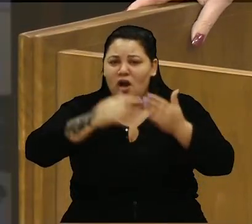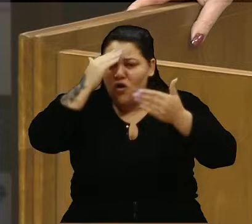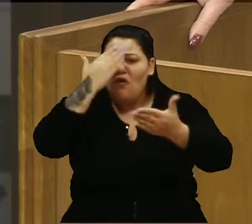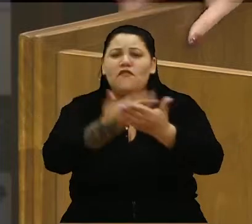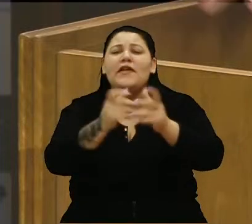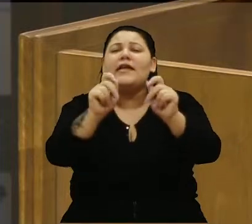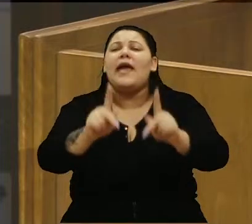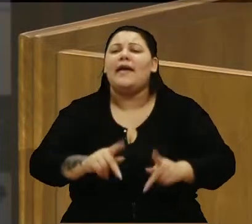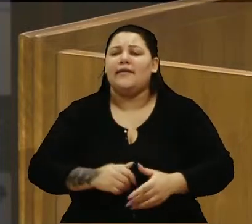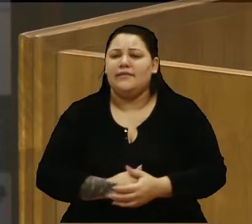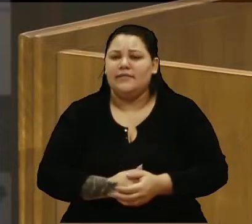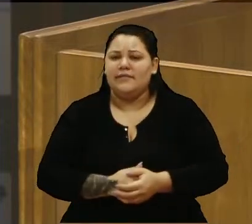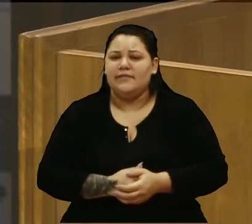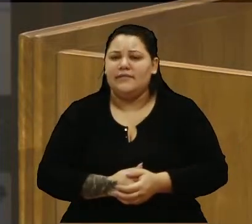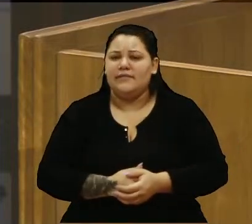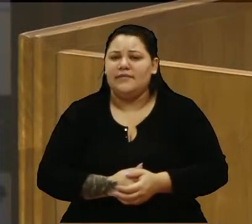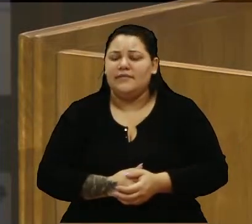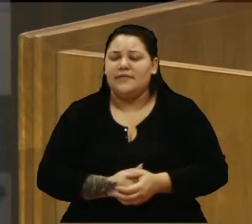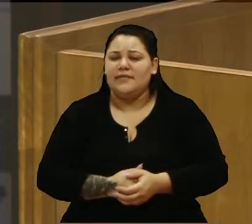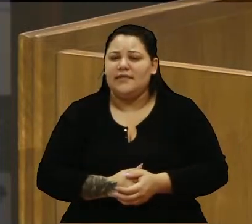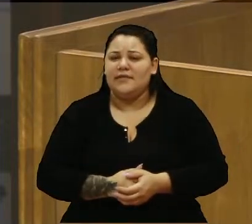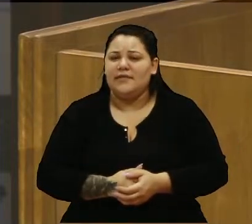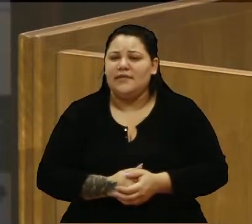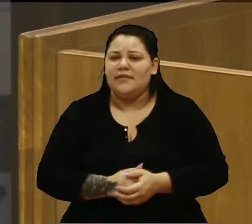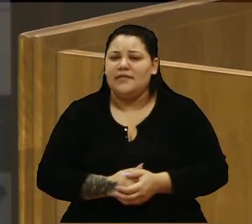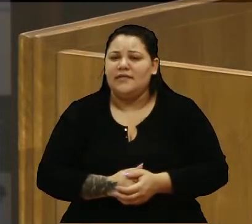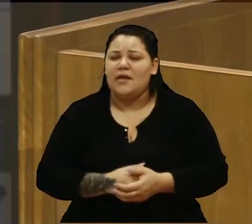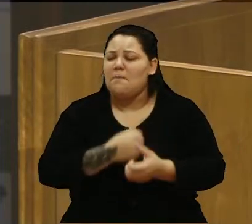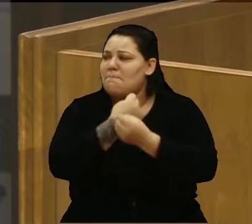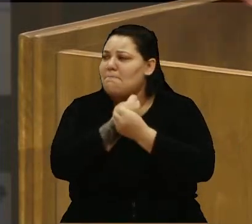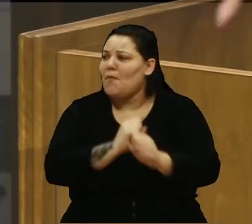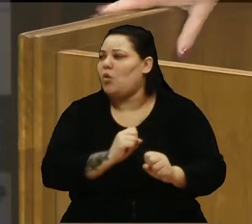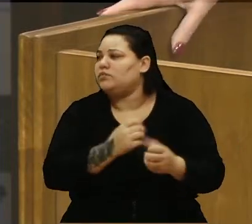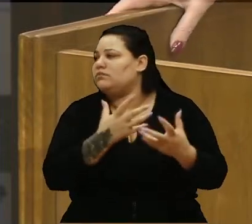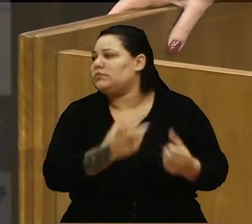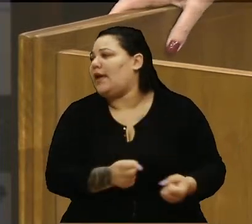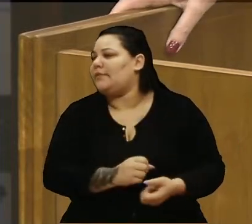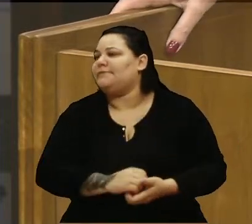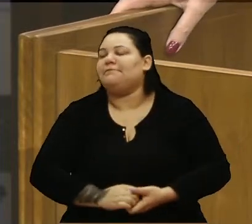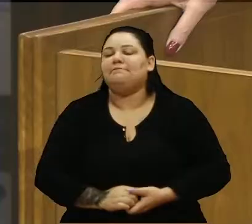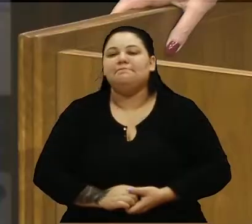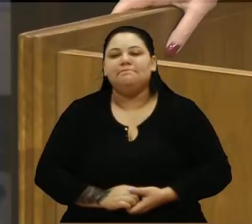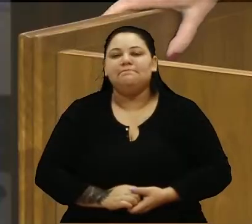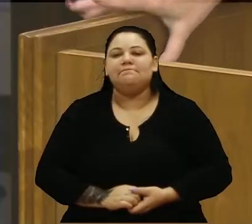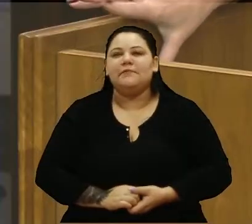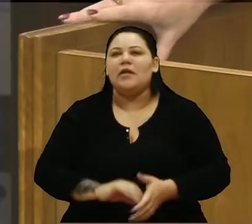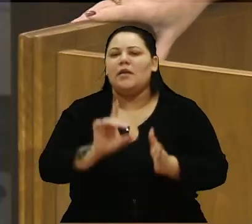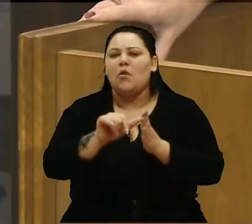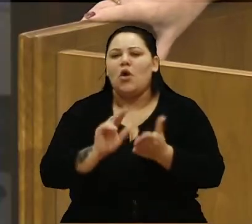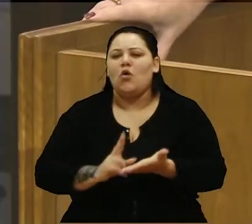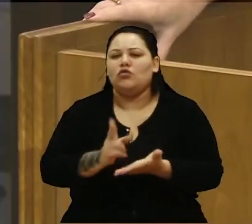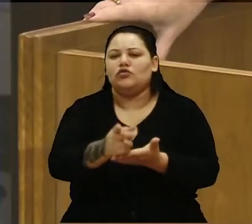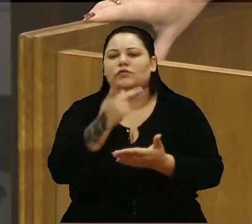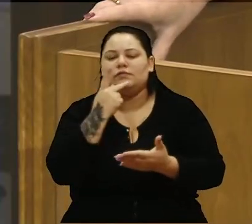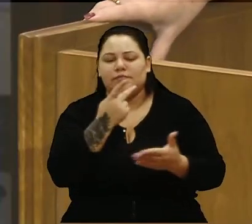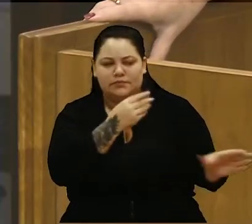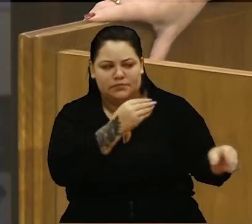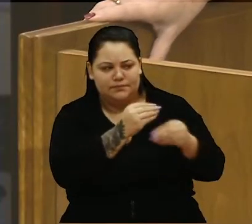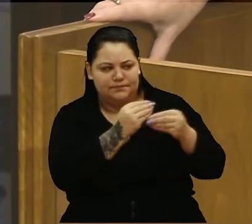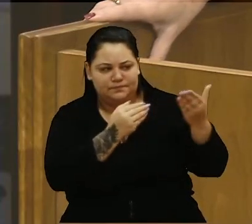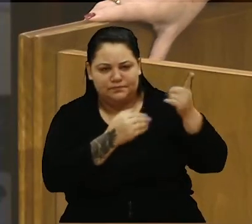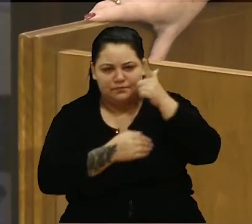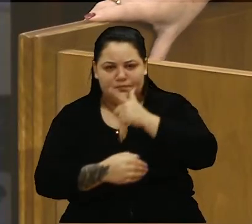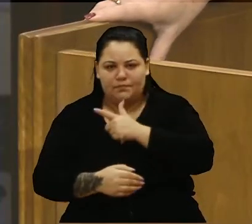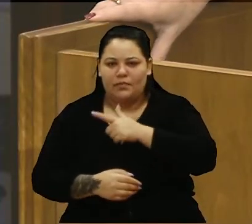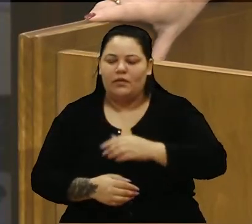mesmo? Então, olha, isso é inadmissível. Depois eu continuo, mas quero lhe dar a sua parte,